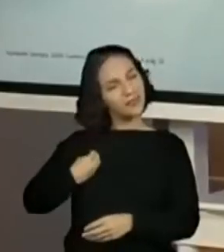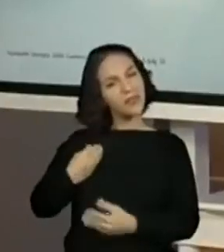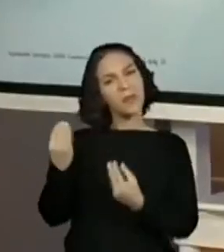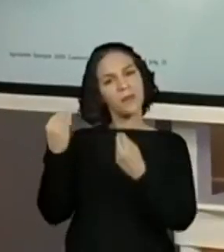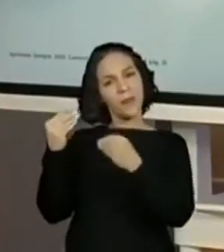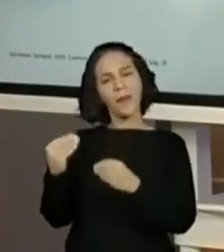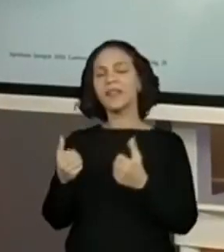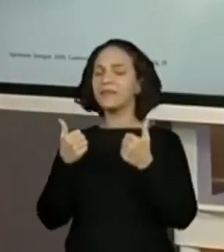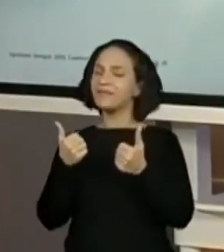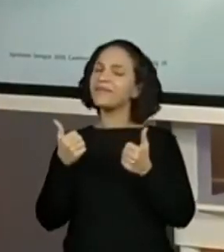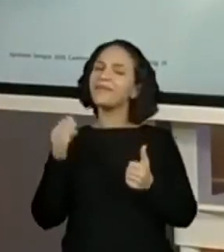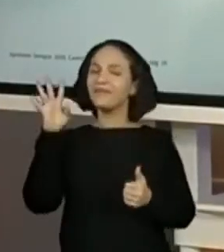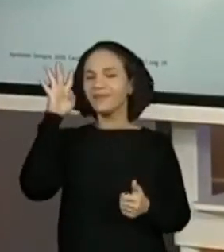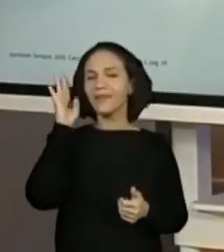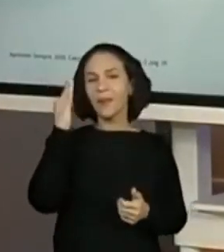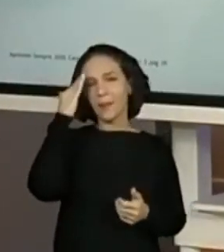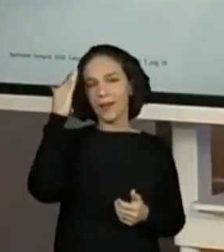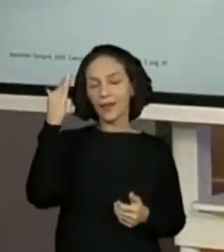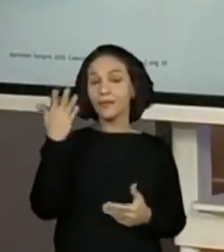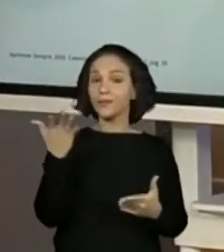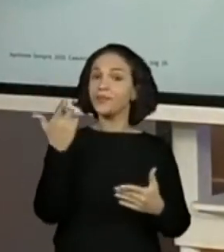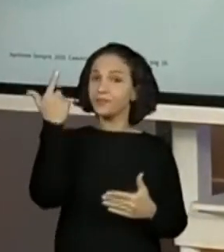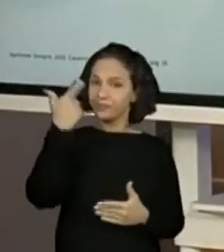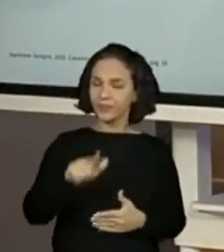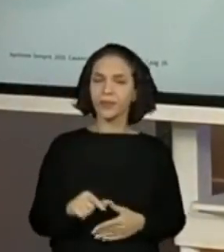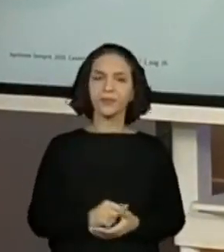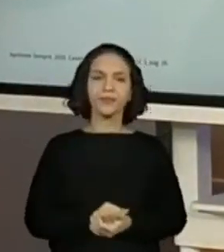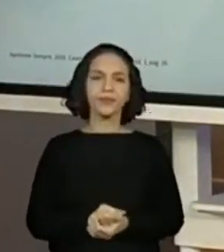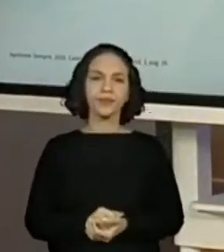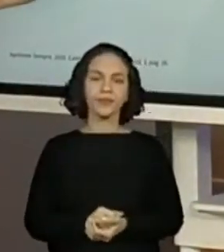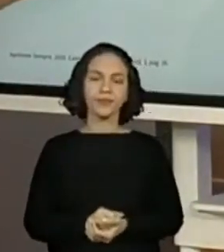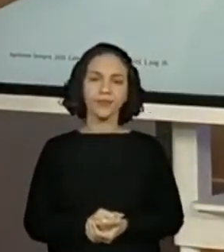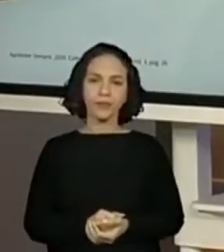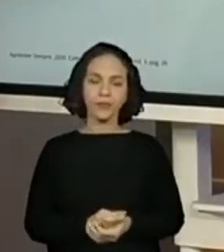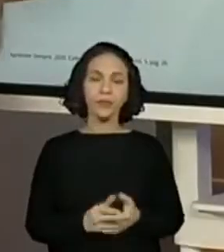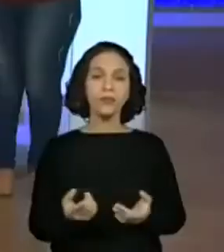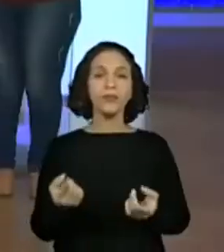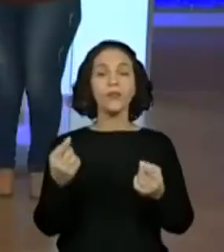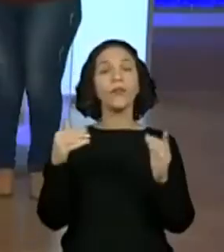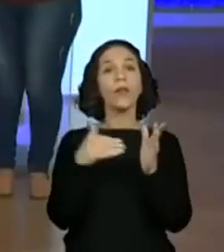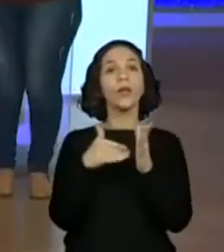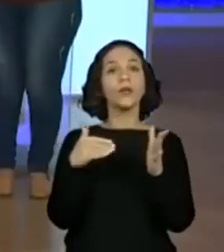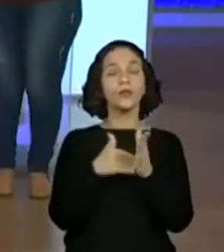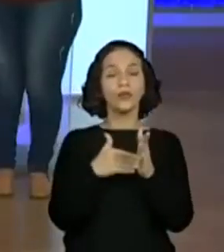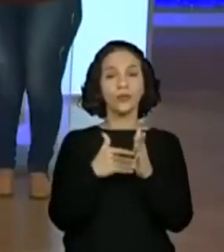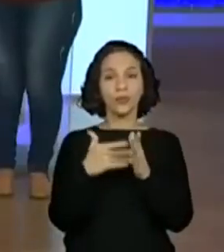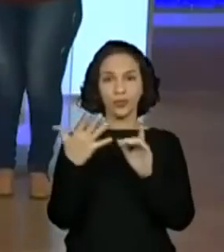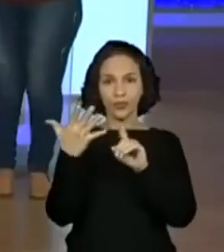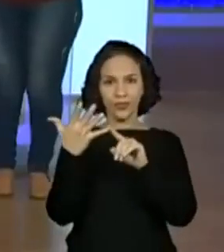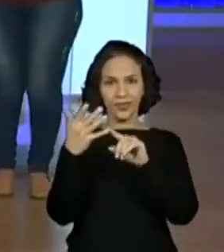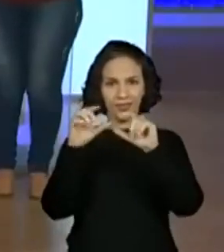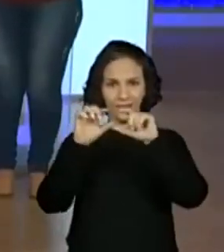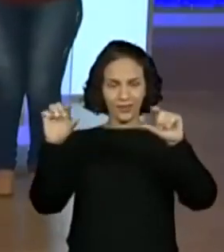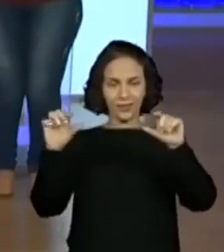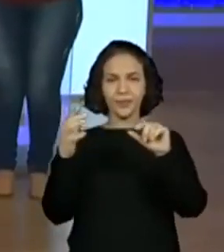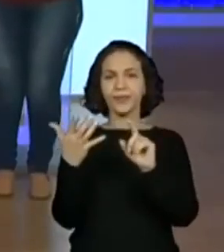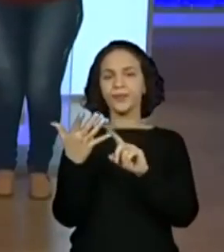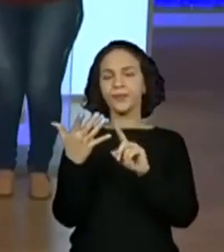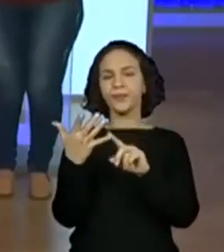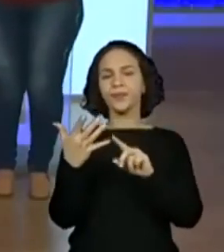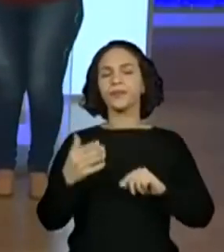ditando os números para a gente ter tempo para a próxima atividade. Então, aqui no último quadrinho agora, vocês